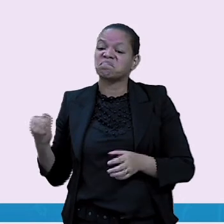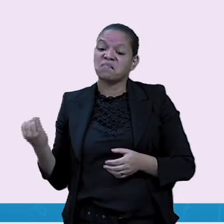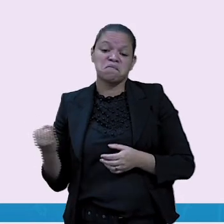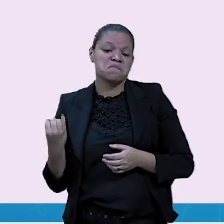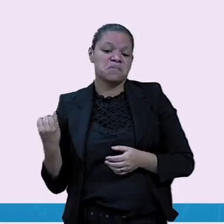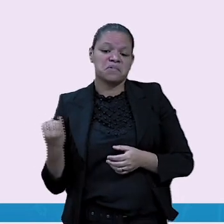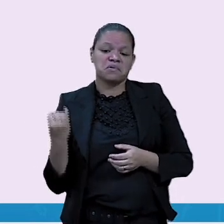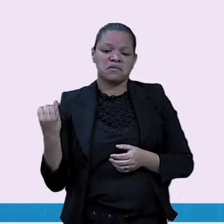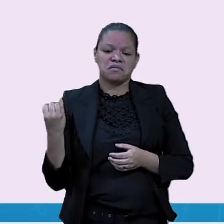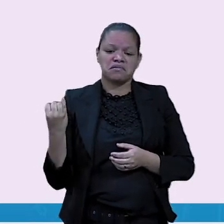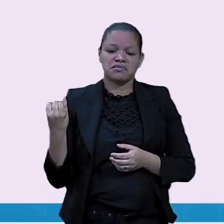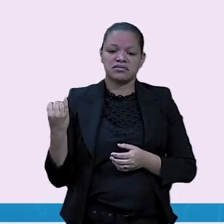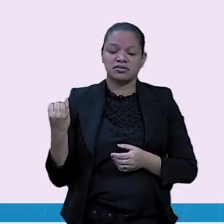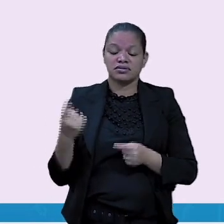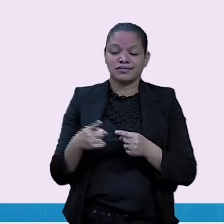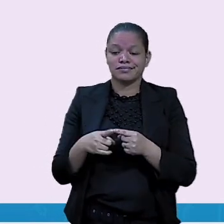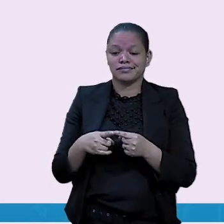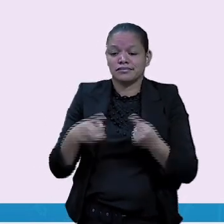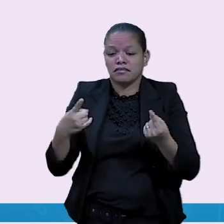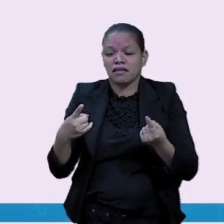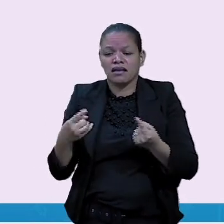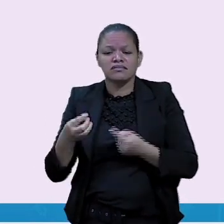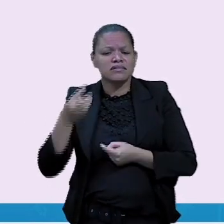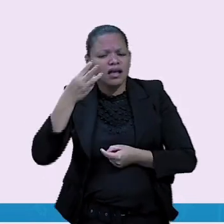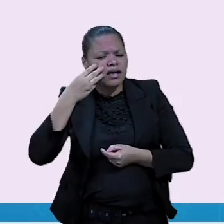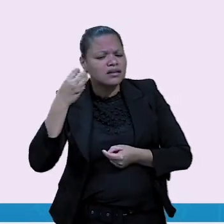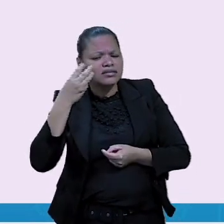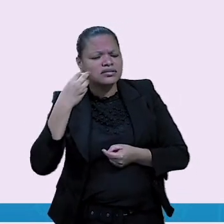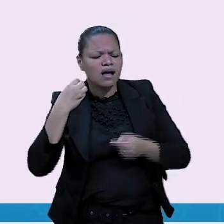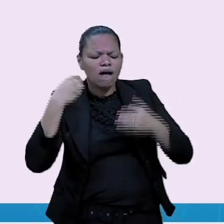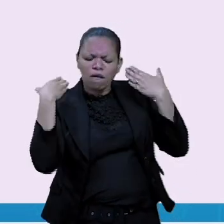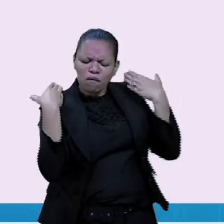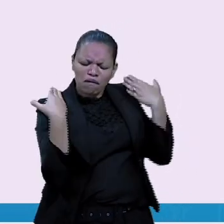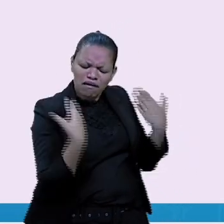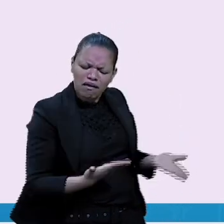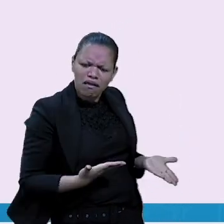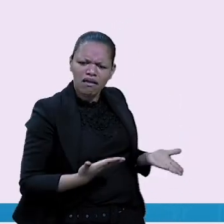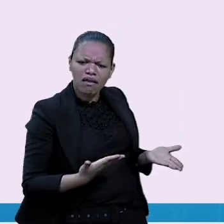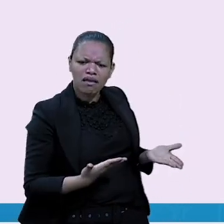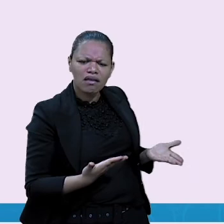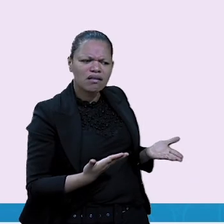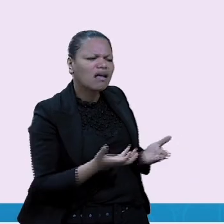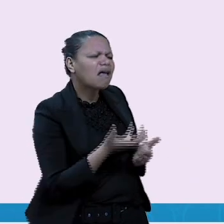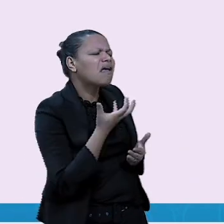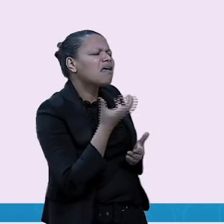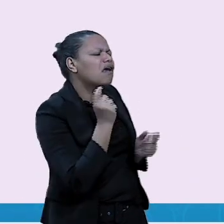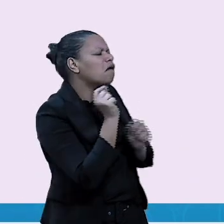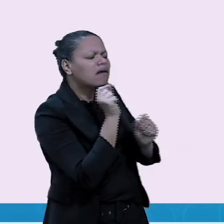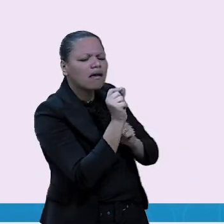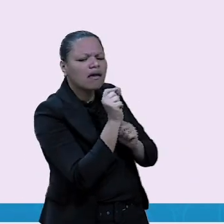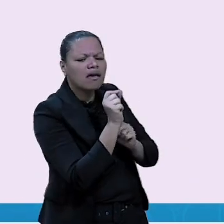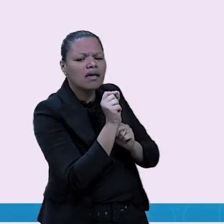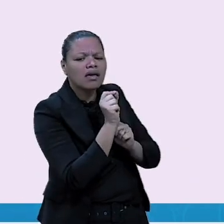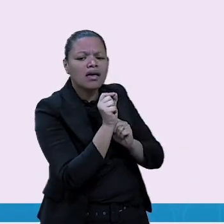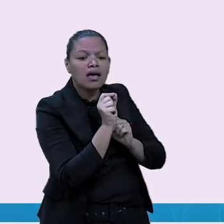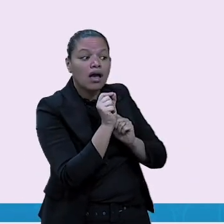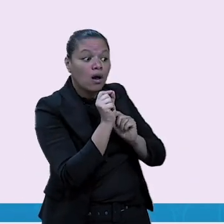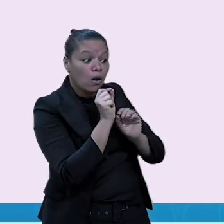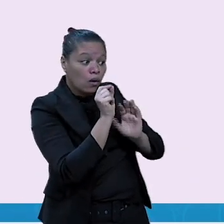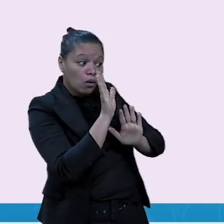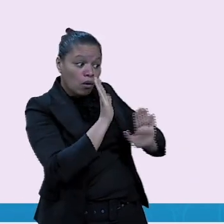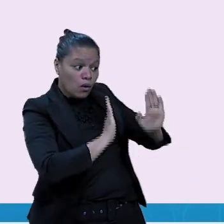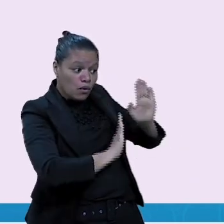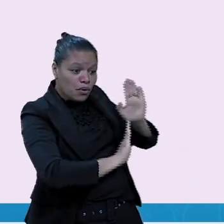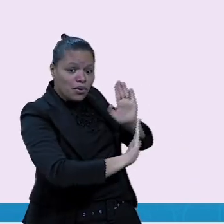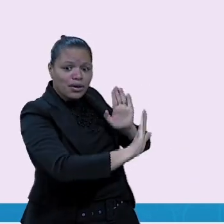paciência. Aí ele vai, vira pro Cascão e fala, que foi? O Cascão vira para ele e fala, cuidado! Mas